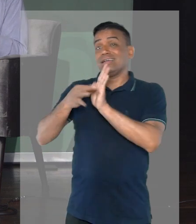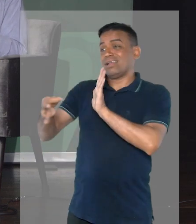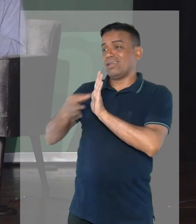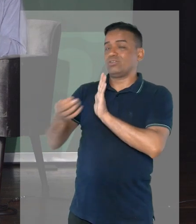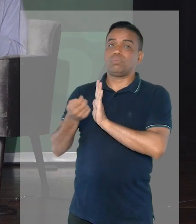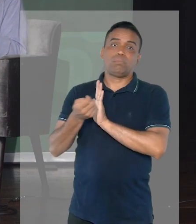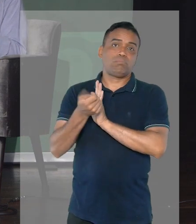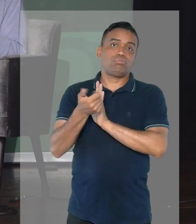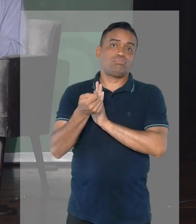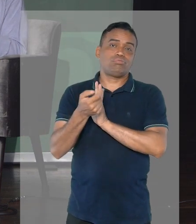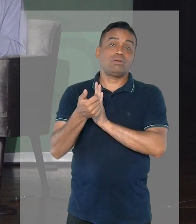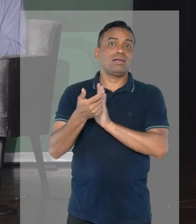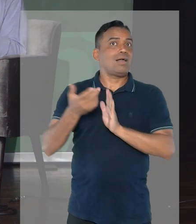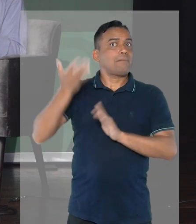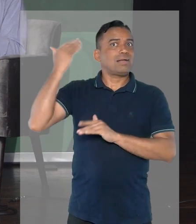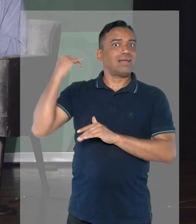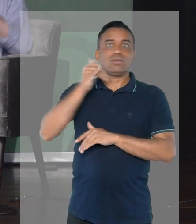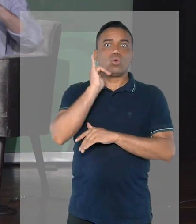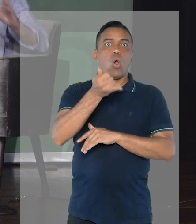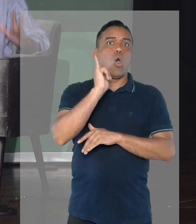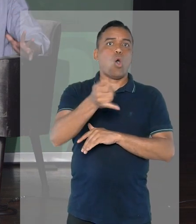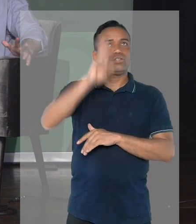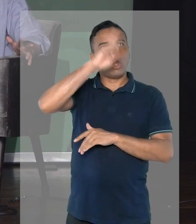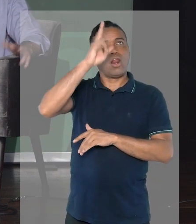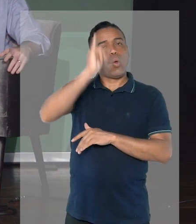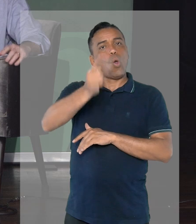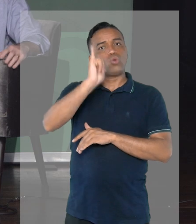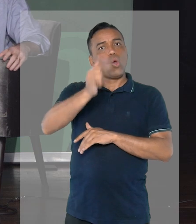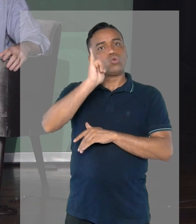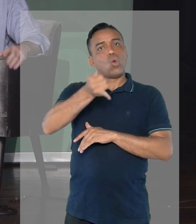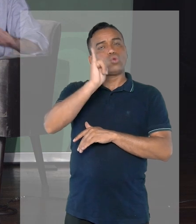excesso de contistas, né? A pessoa se alfabetizava e achava que era contista.